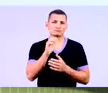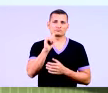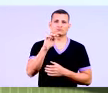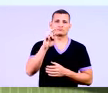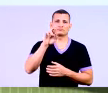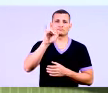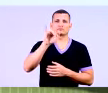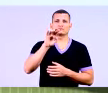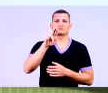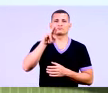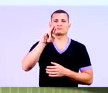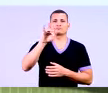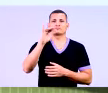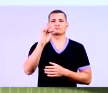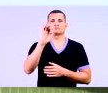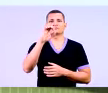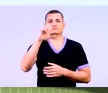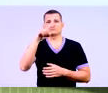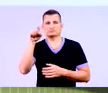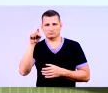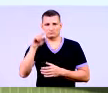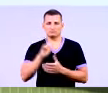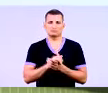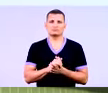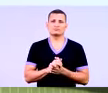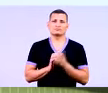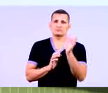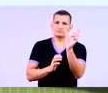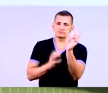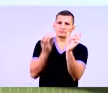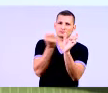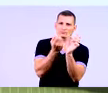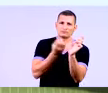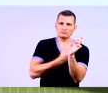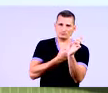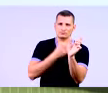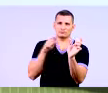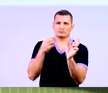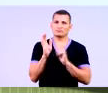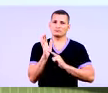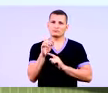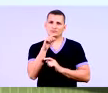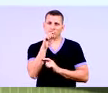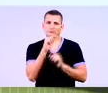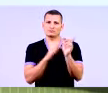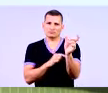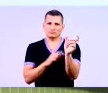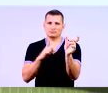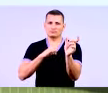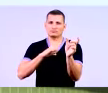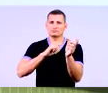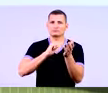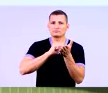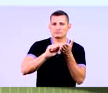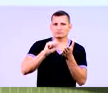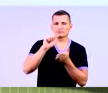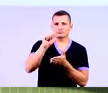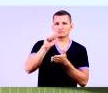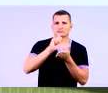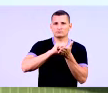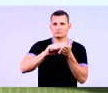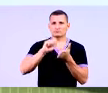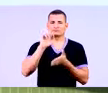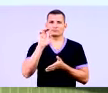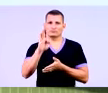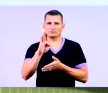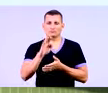número recebe a variável recebe um número e depois mostra aquele aquela variável tem lá escreva escreva b o